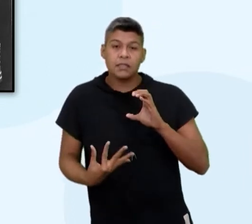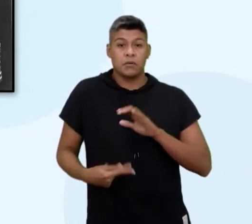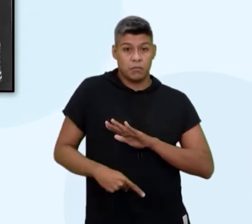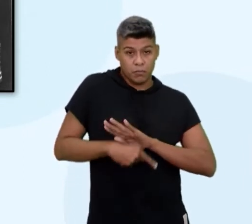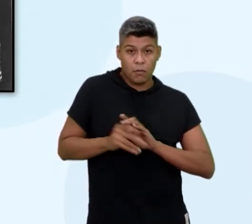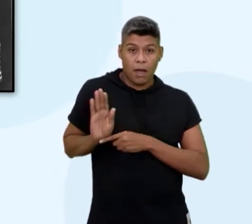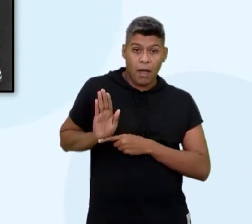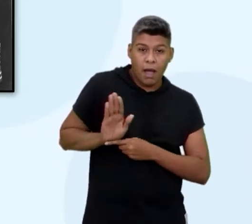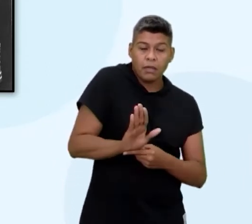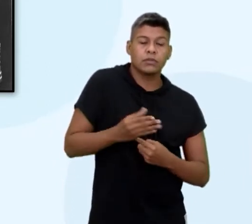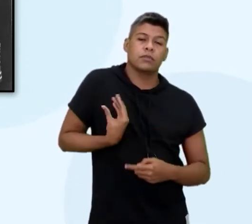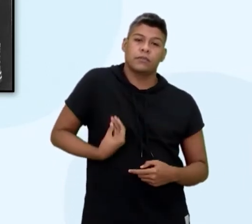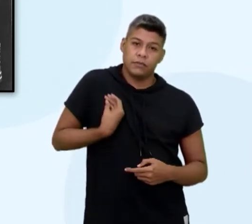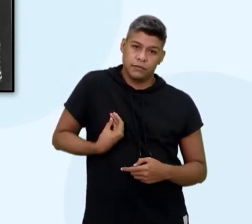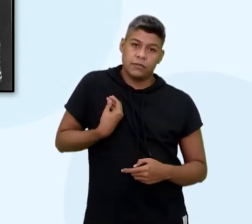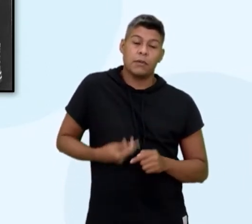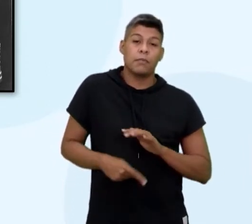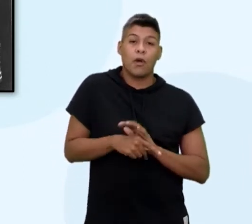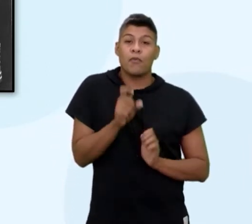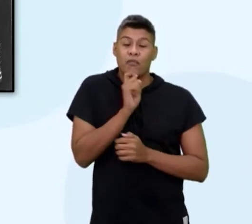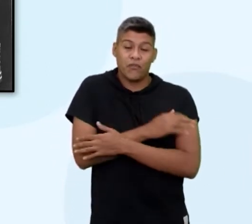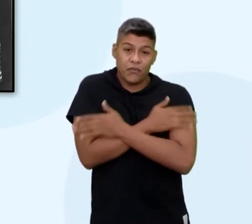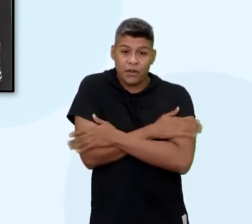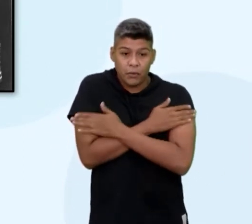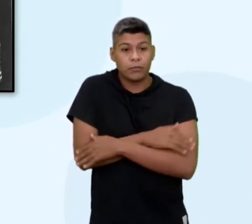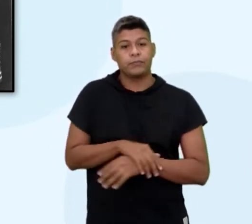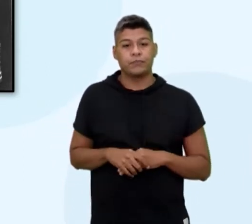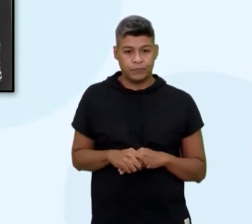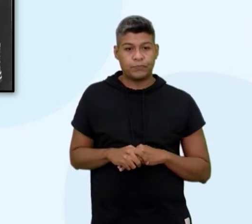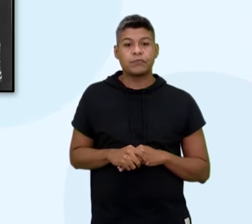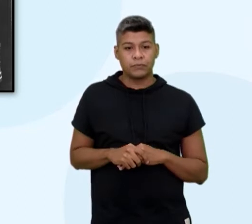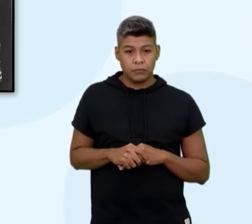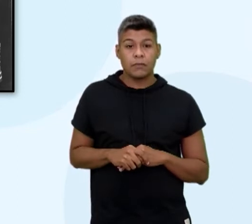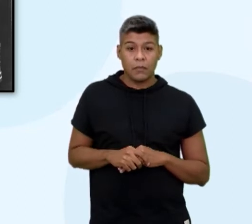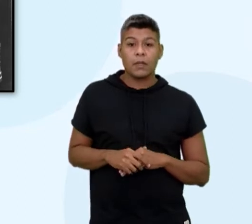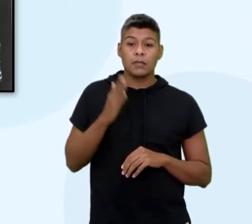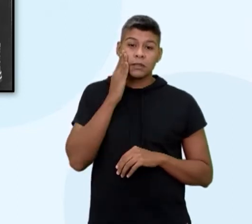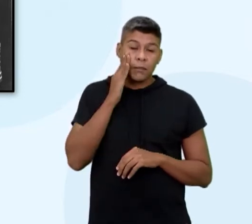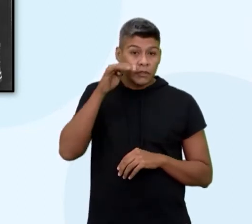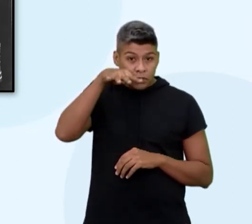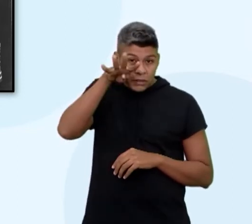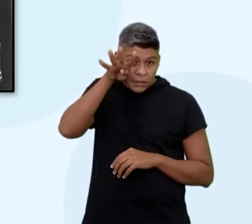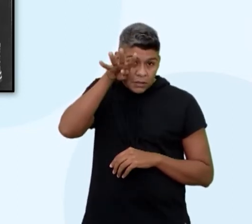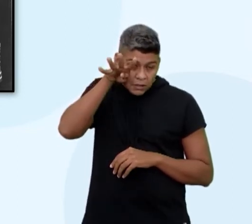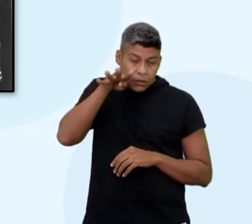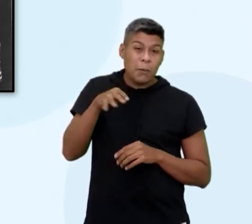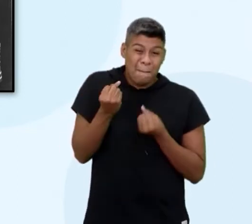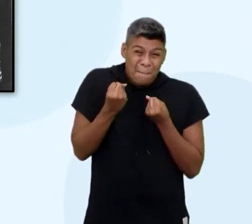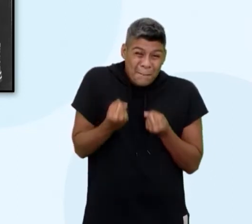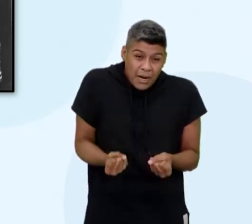que ajudam a sobreviver no frio. Os cílios são pesados para proteger os olhos do brilho do